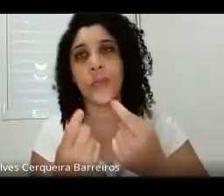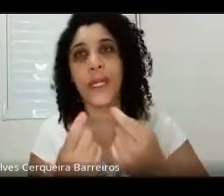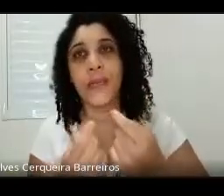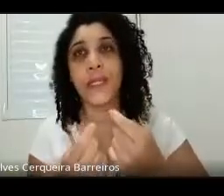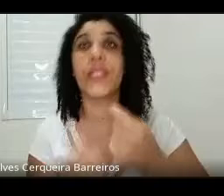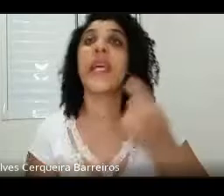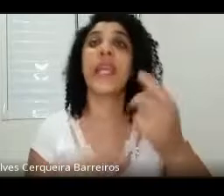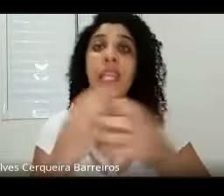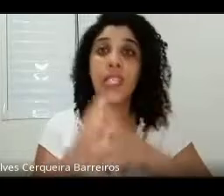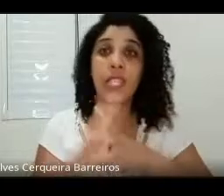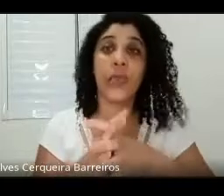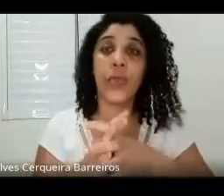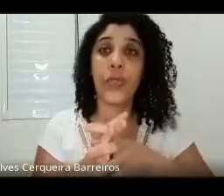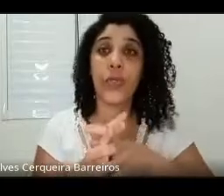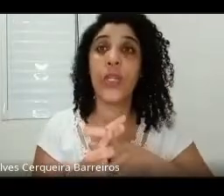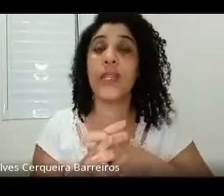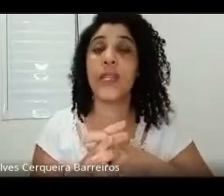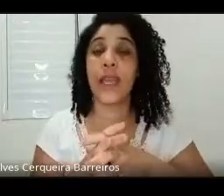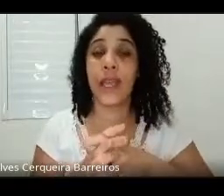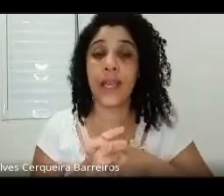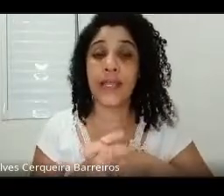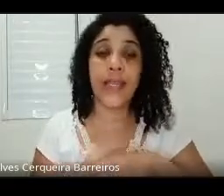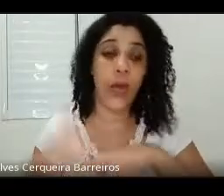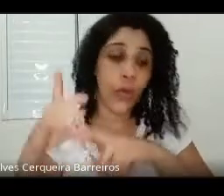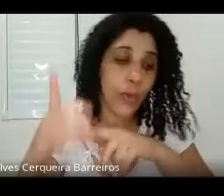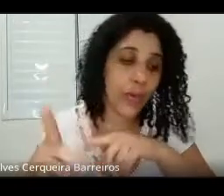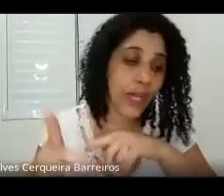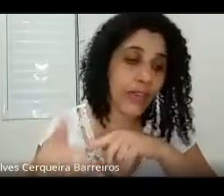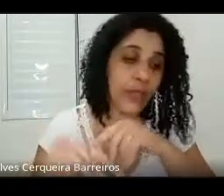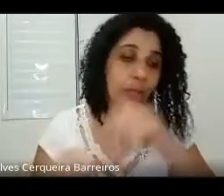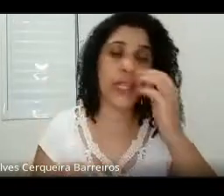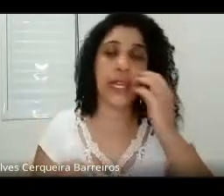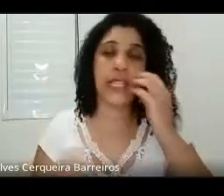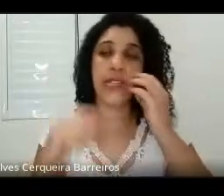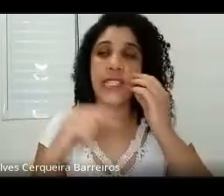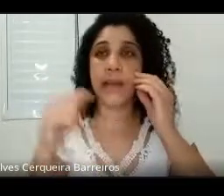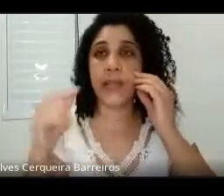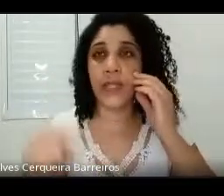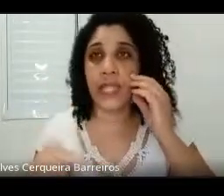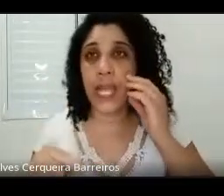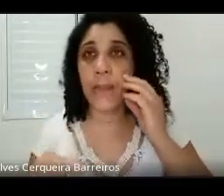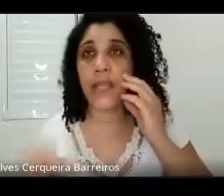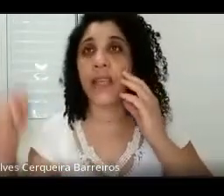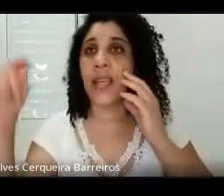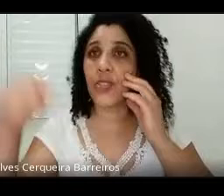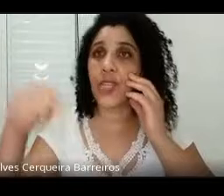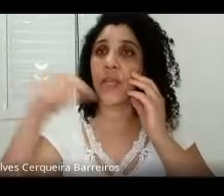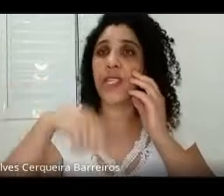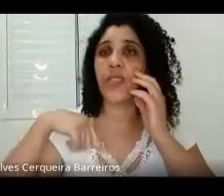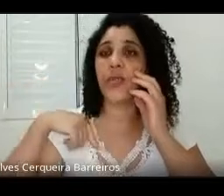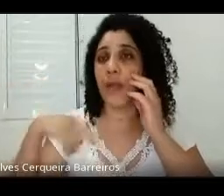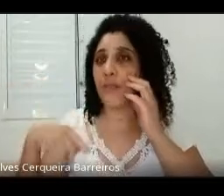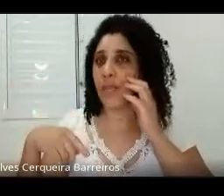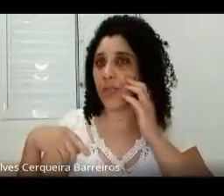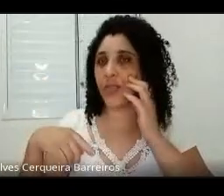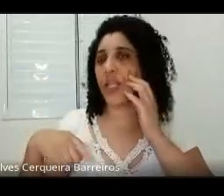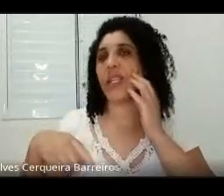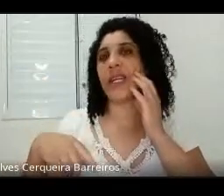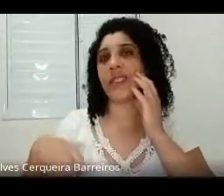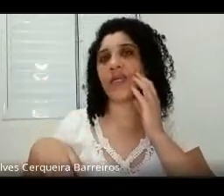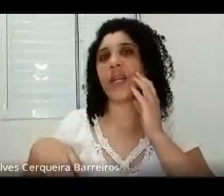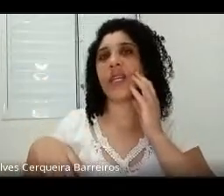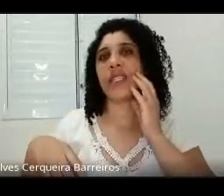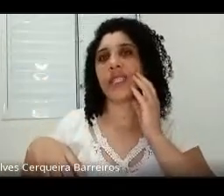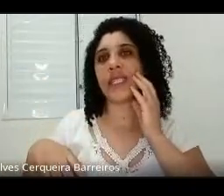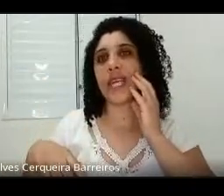mudo um dos parâmetros e que já tem um outro sinal. Como a colega falou em relação a sábado e aprender, é justamente um par mínimo